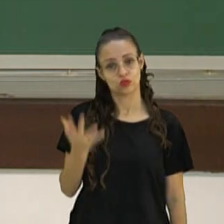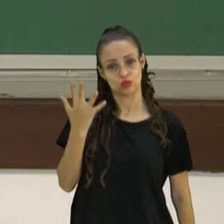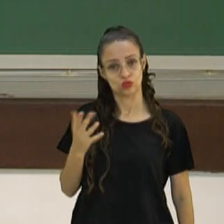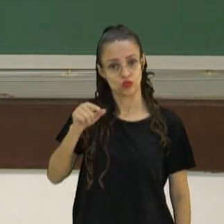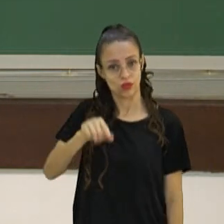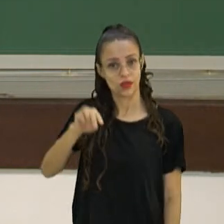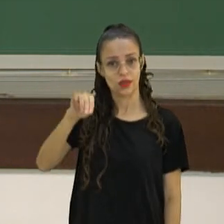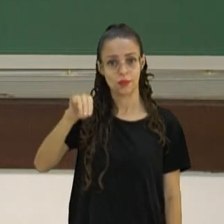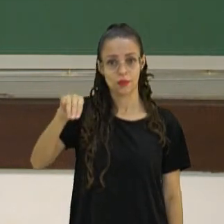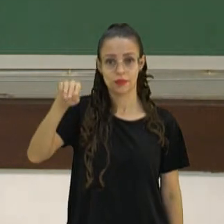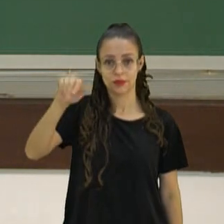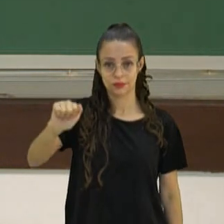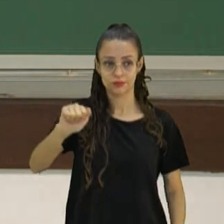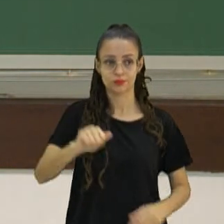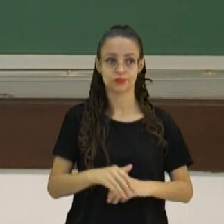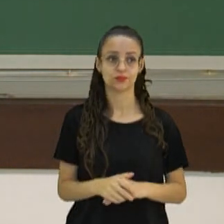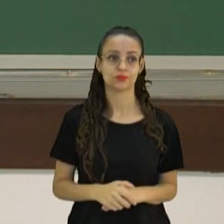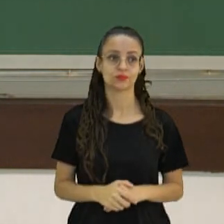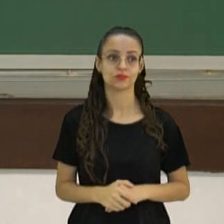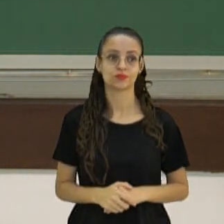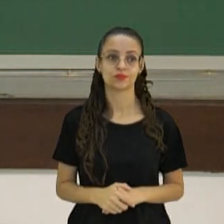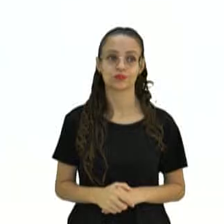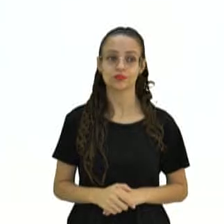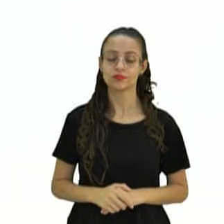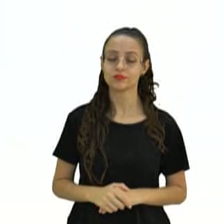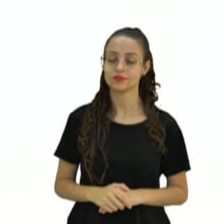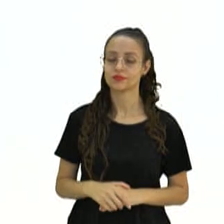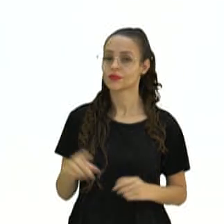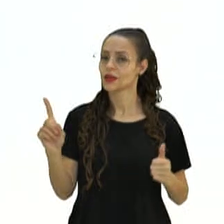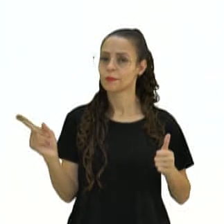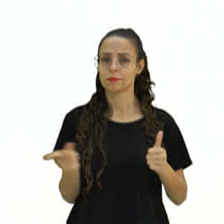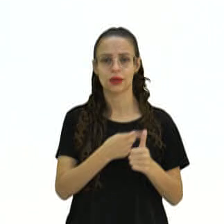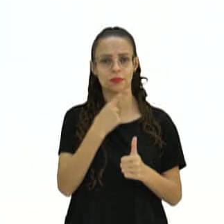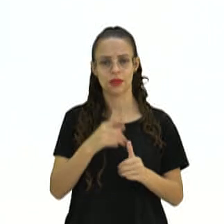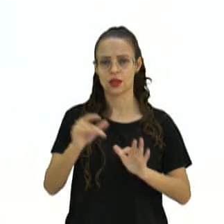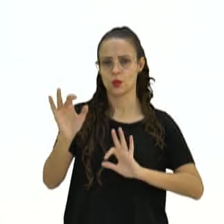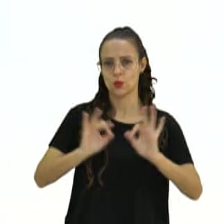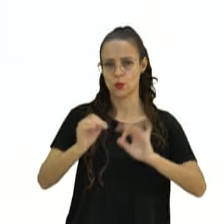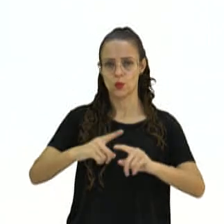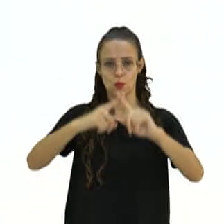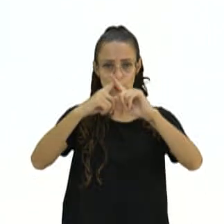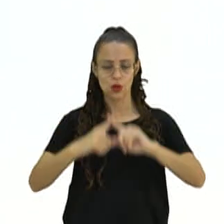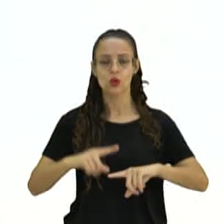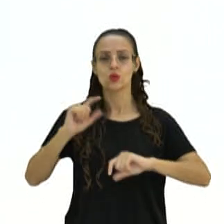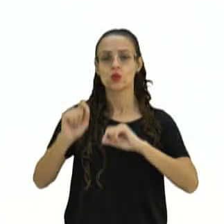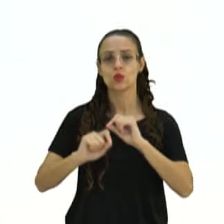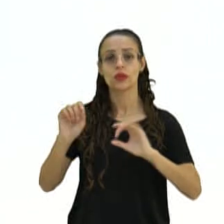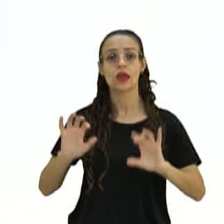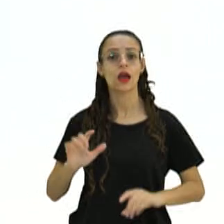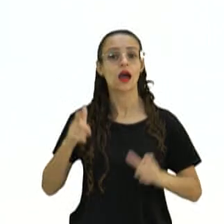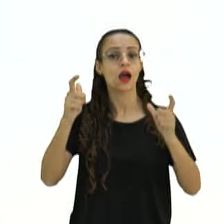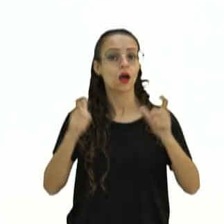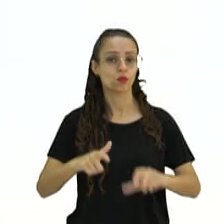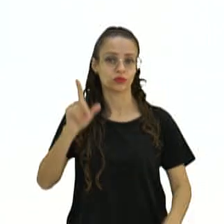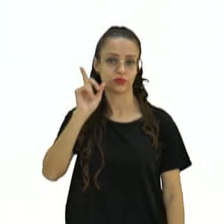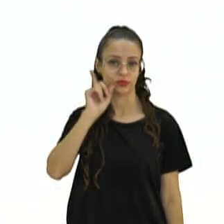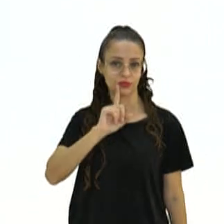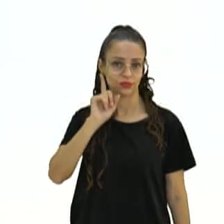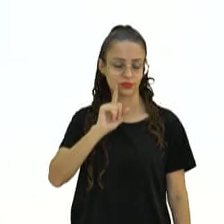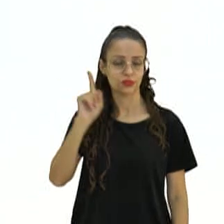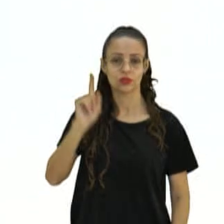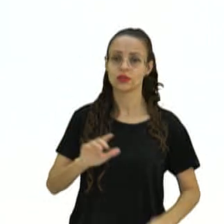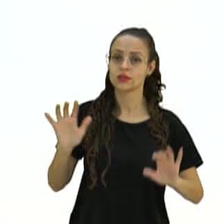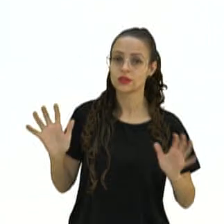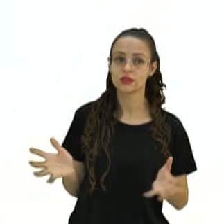o MMA. Então, a primeira organização de um torneio de MMA, né, ocorre nos Estados Unidos por